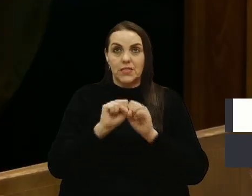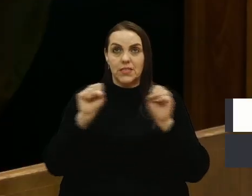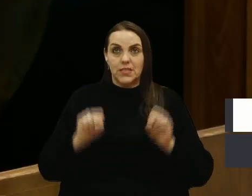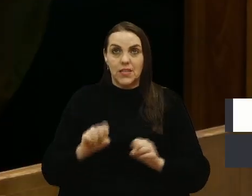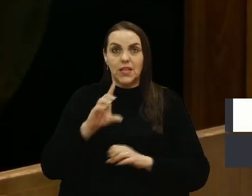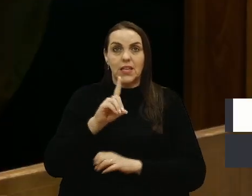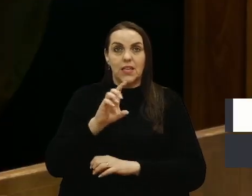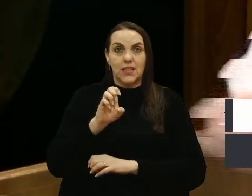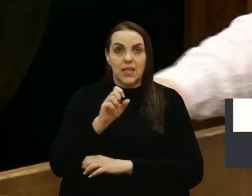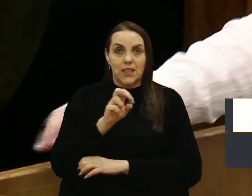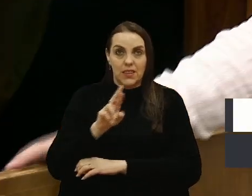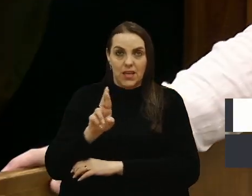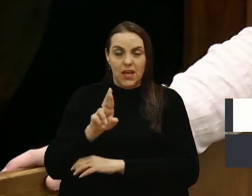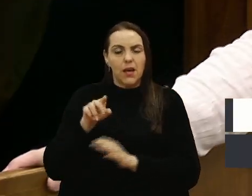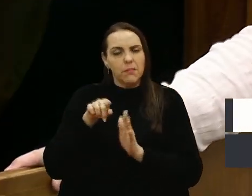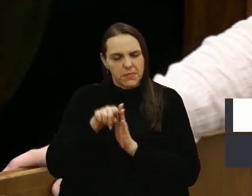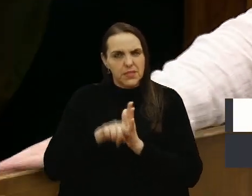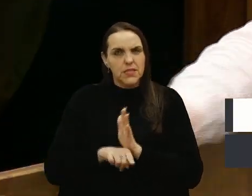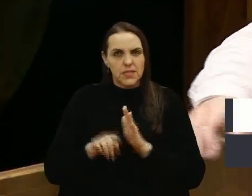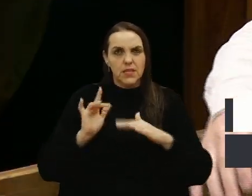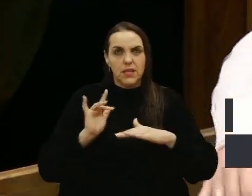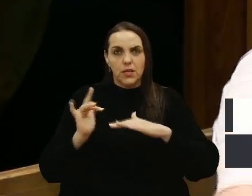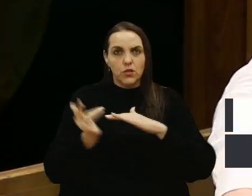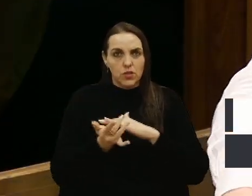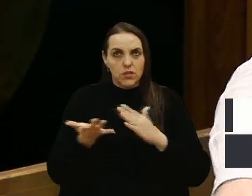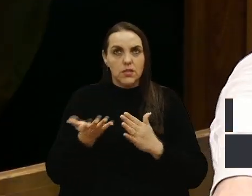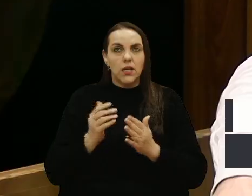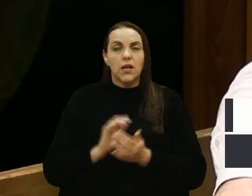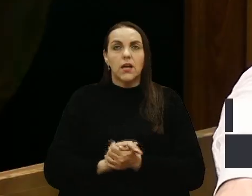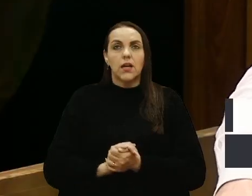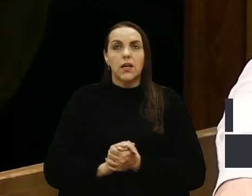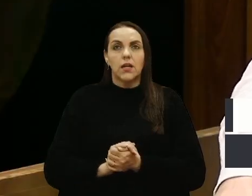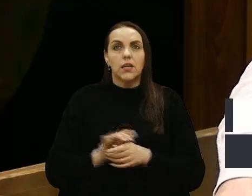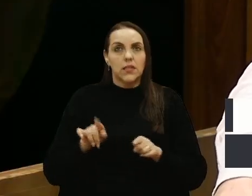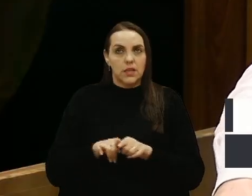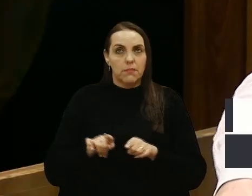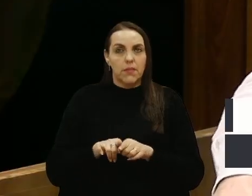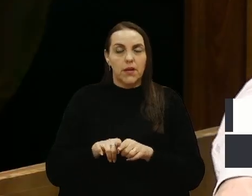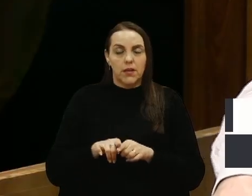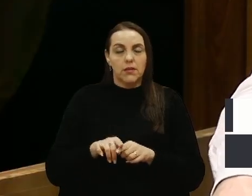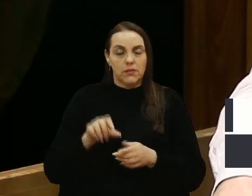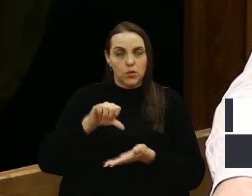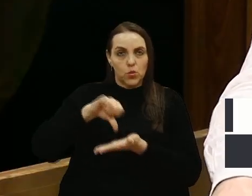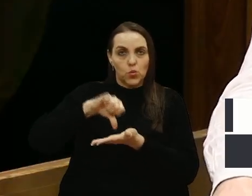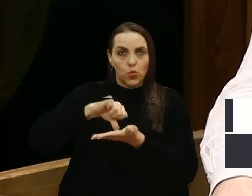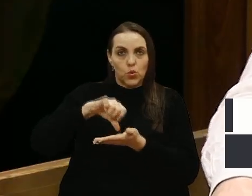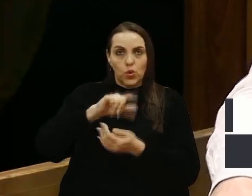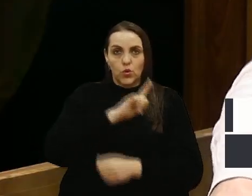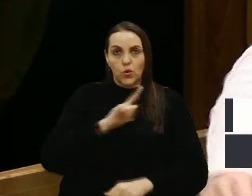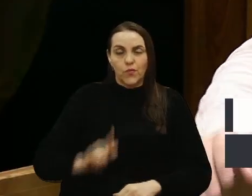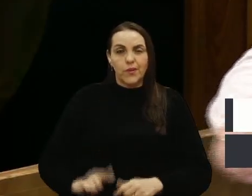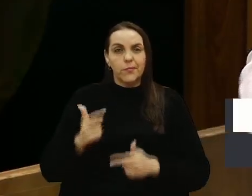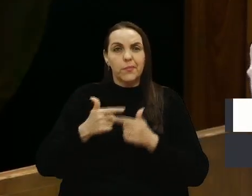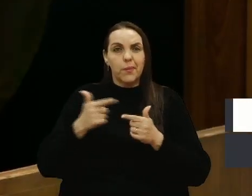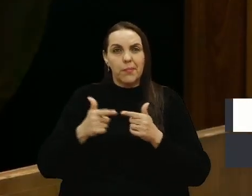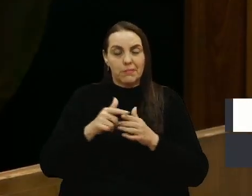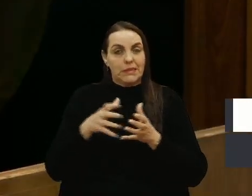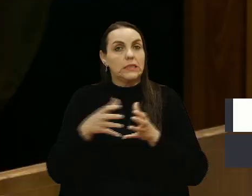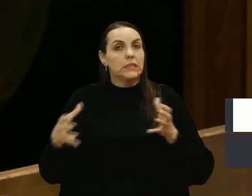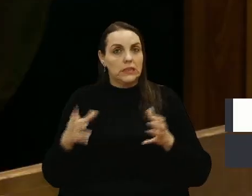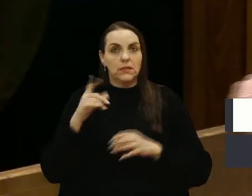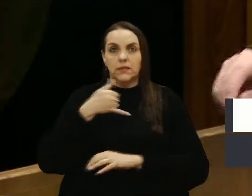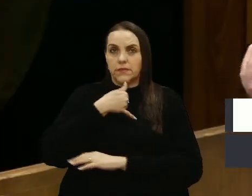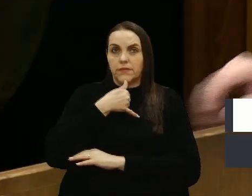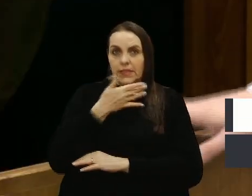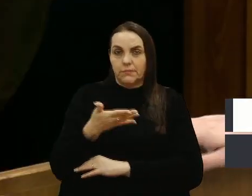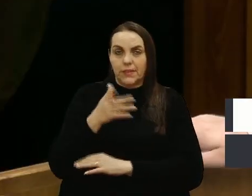tem a oportunidade de procurar nas redes sociais e também no núcleo do governo, e vai poder verificar os grandes problemas que nós tivemos, infelizmente,